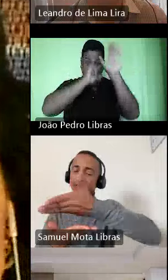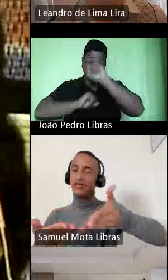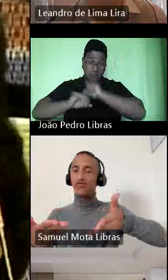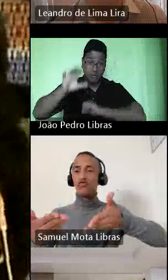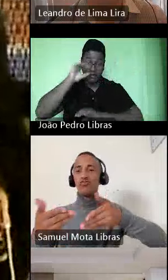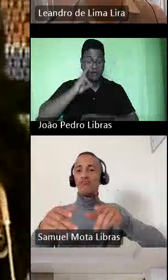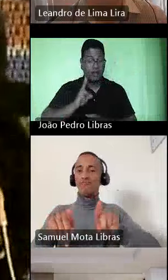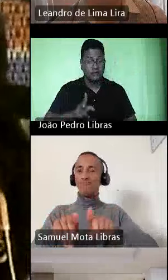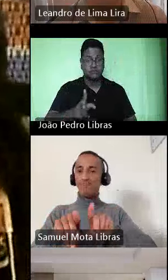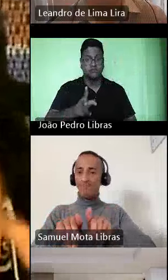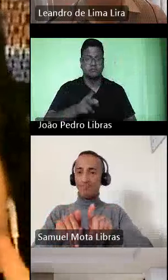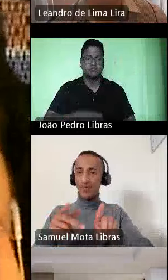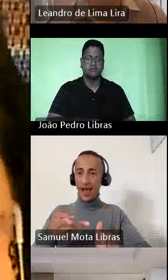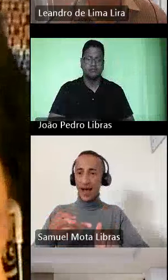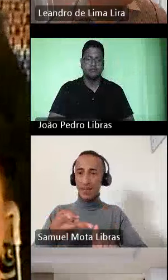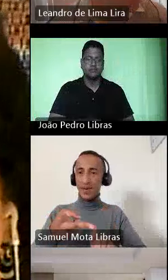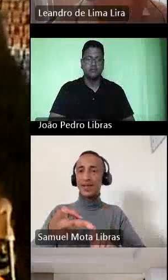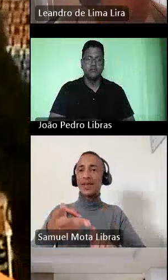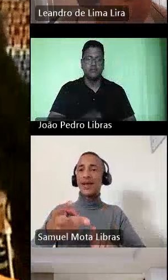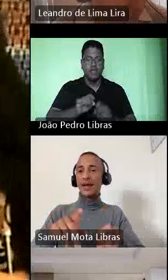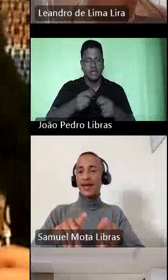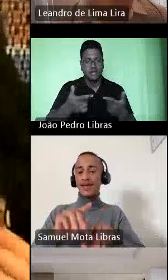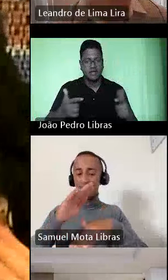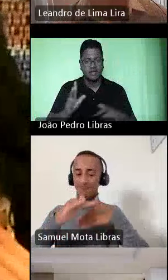contínua e e Crescente